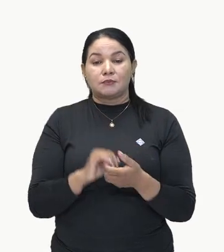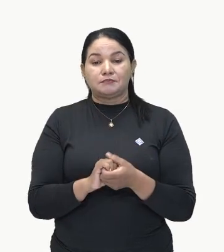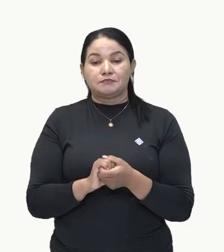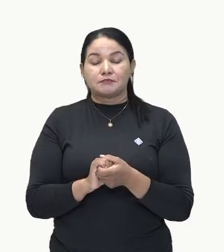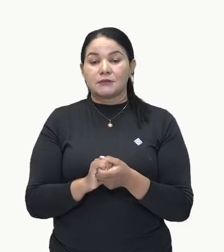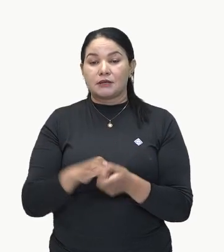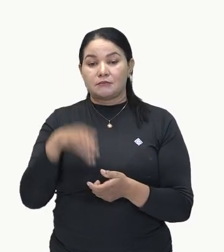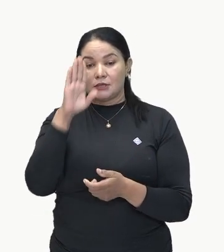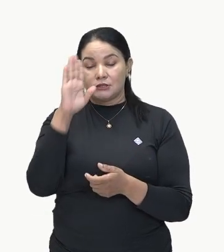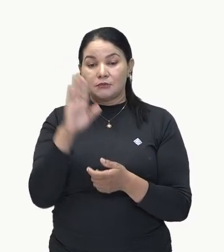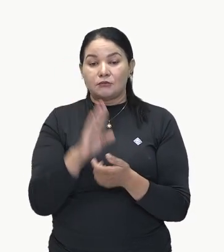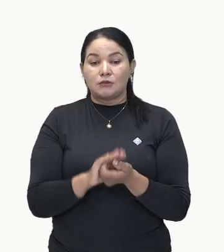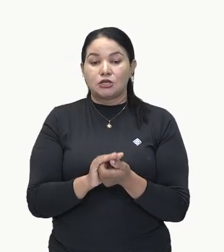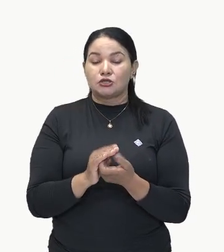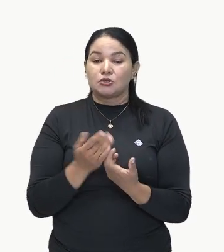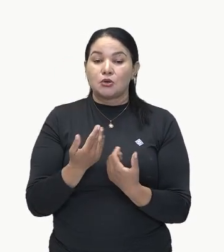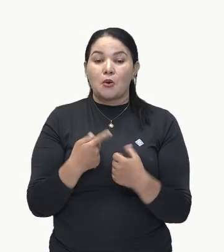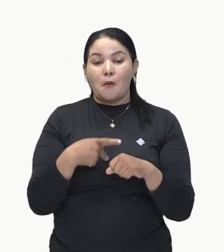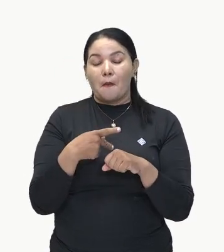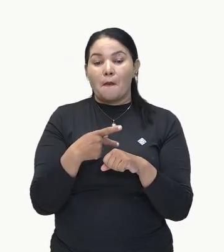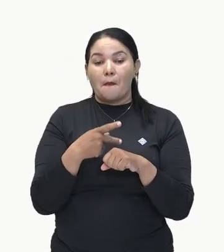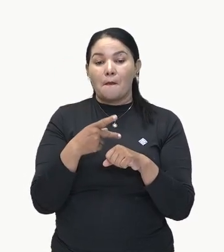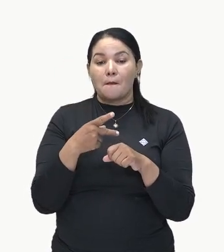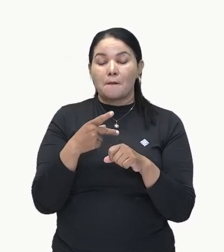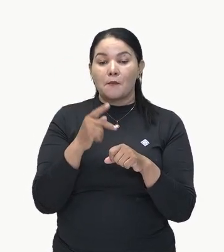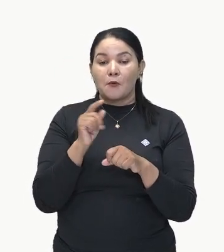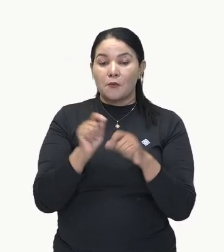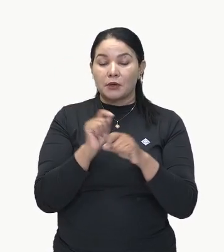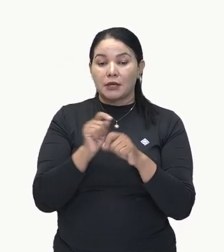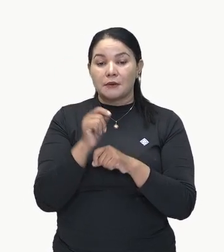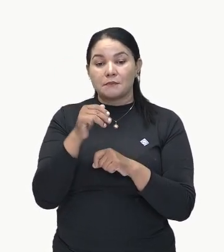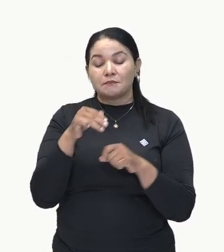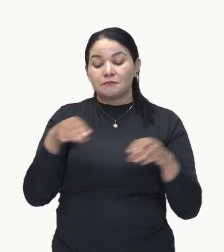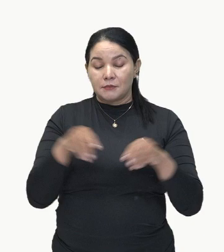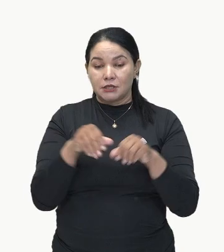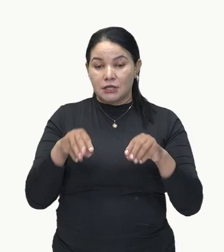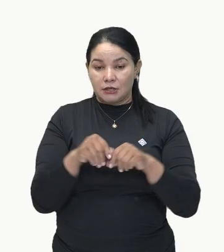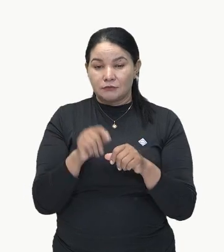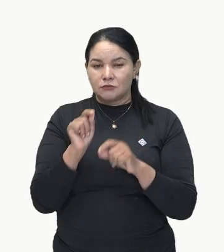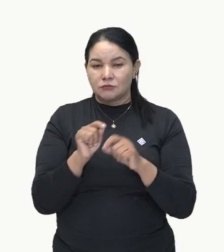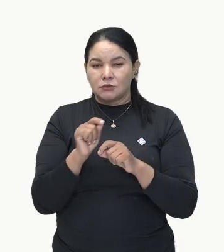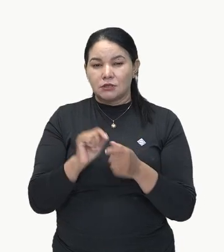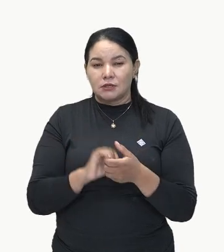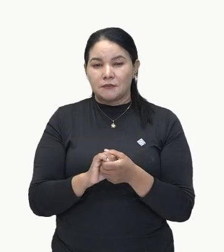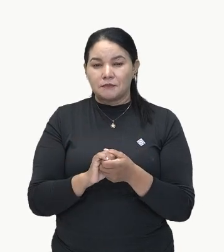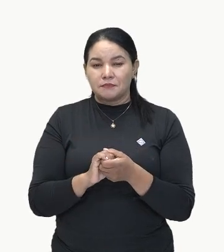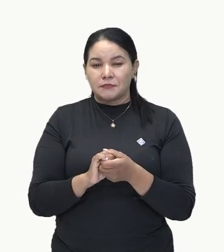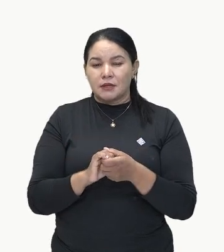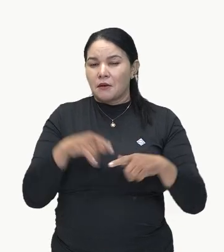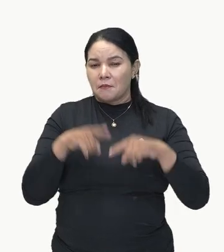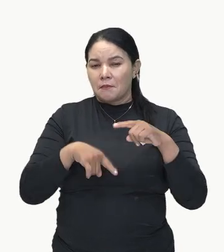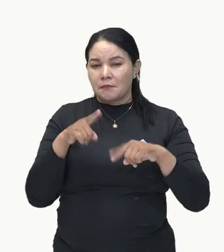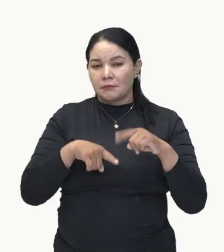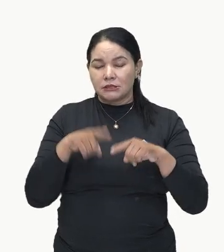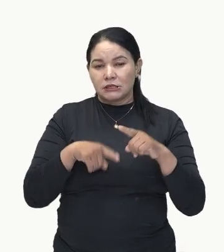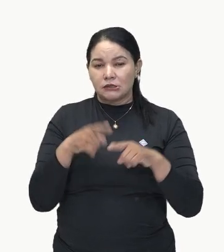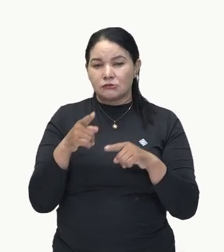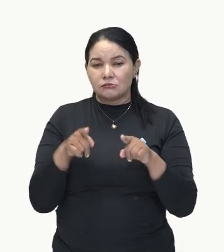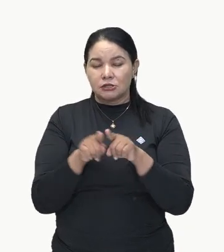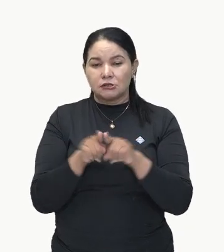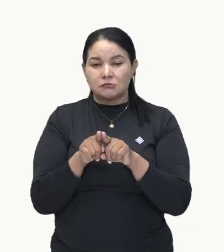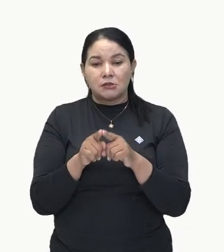de minério. E um deles vai ser a exploração do xisto, tá? É como se fosse o petróleo, que também serve